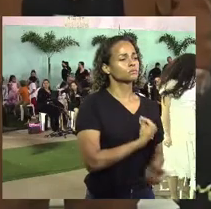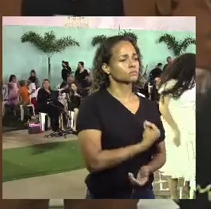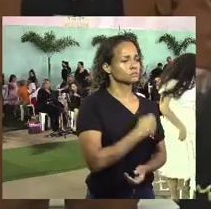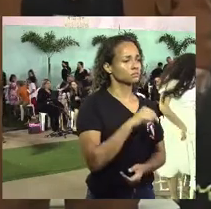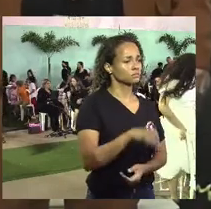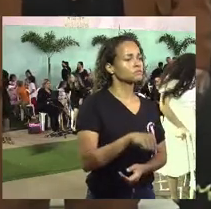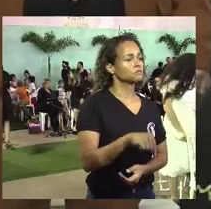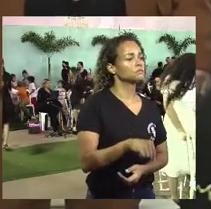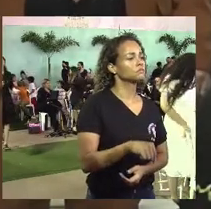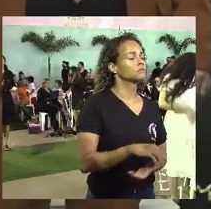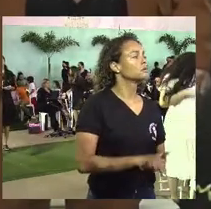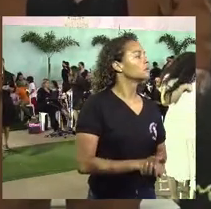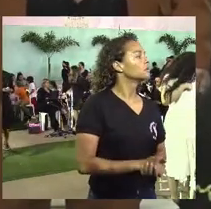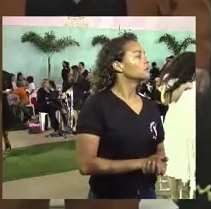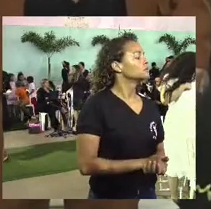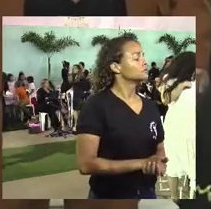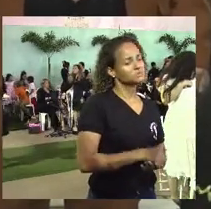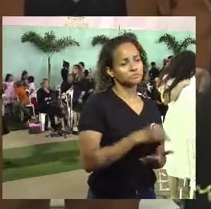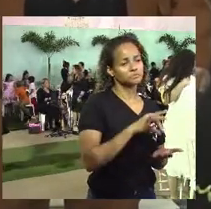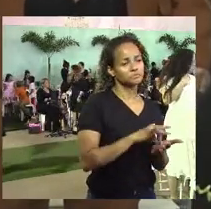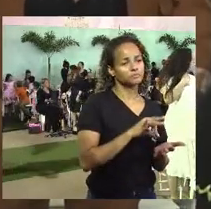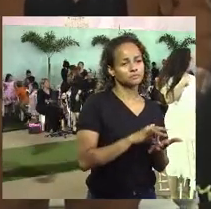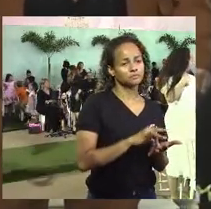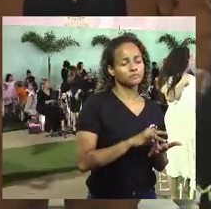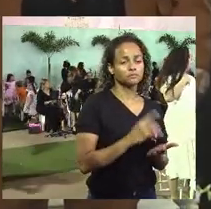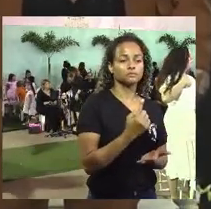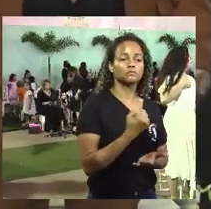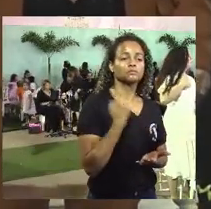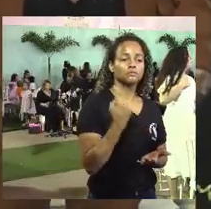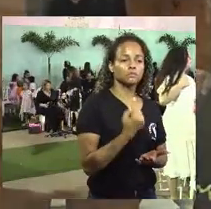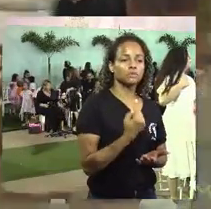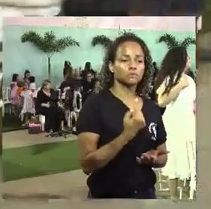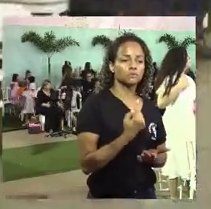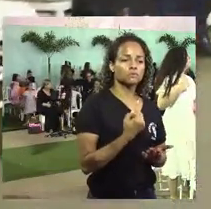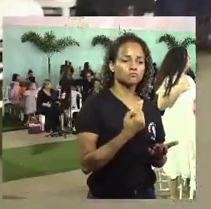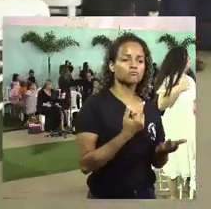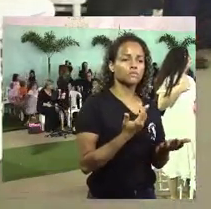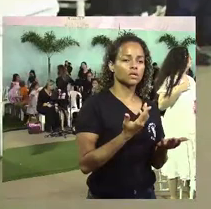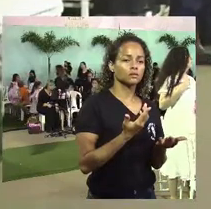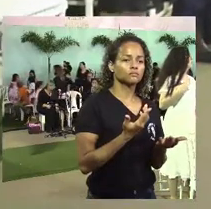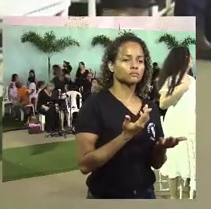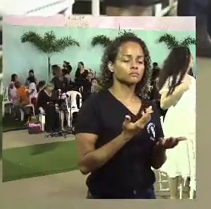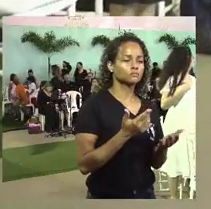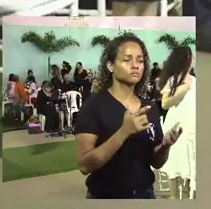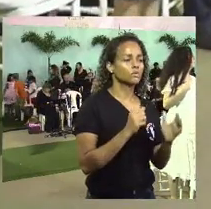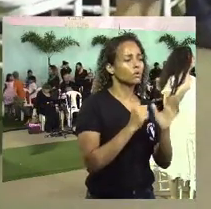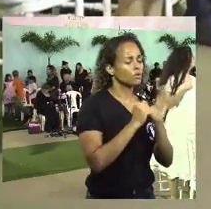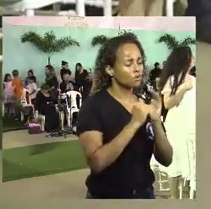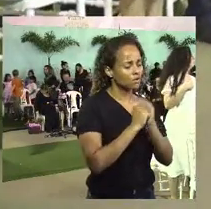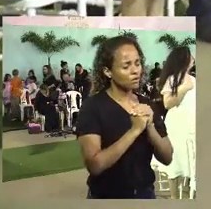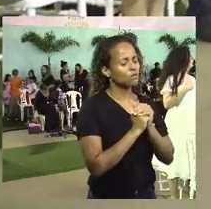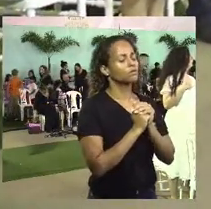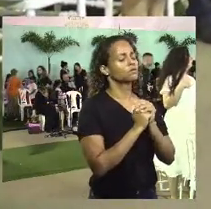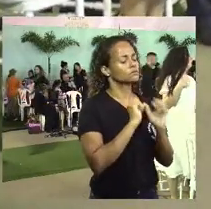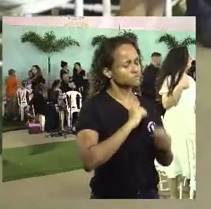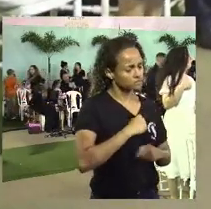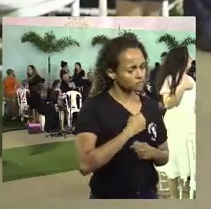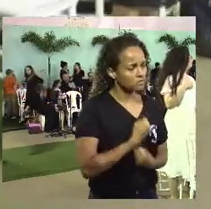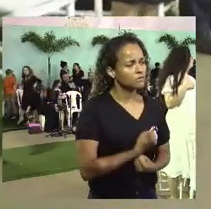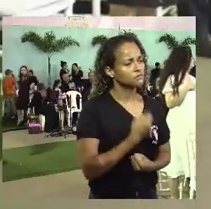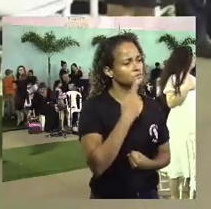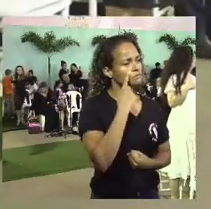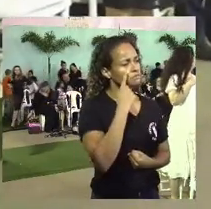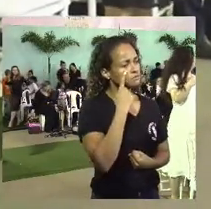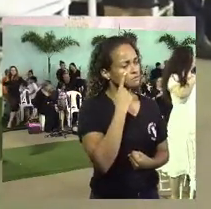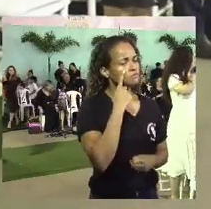fazemos realmente me permita ser sincero fazemos um apanhado a gente olha um pouquinho a vida como é que tá